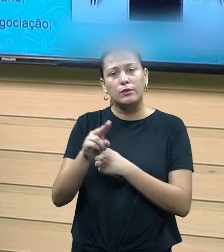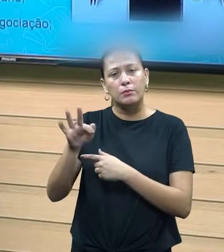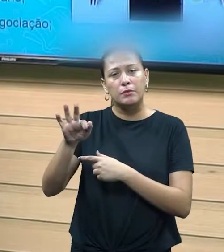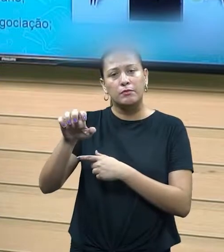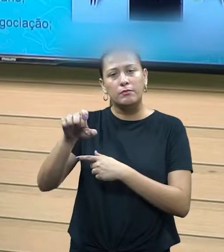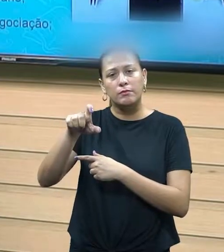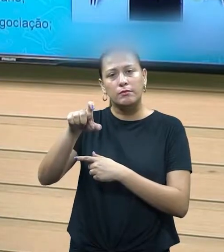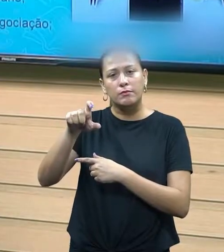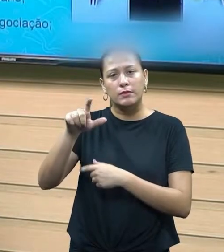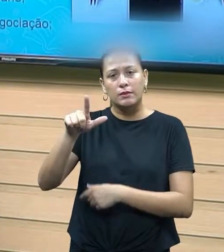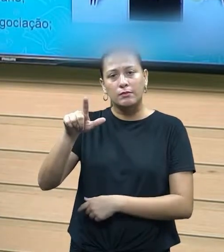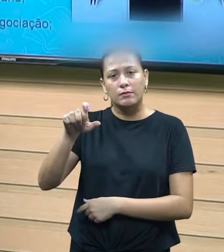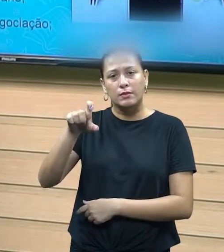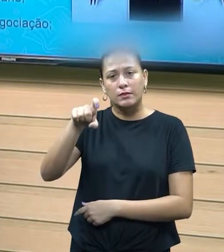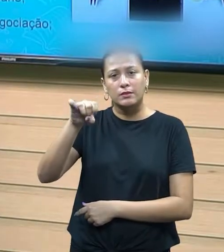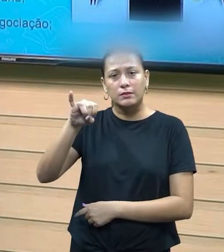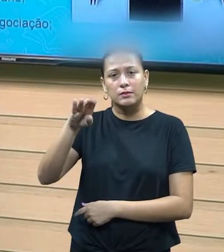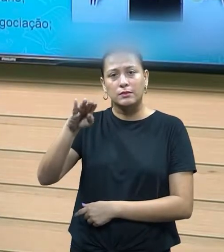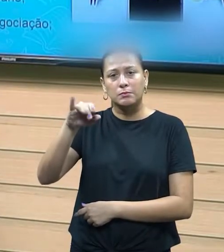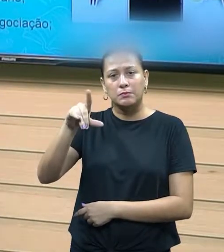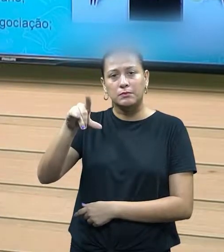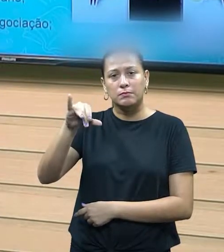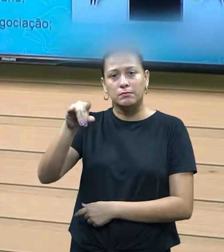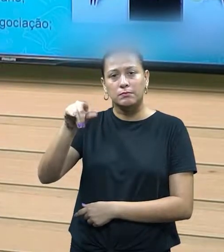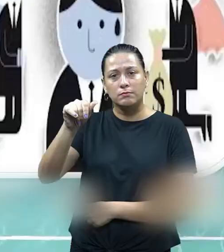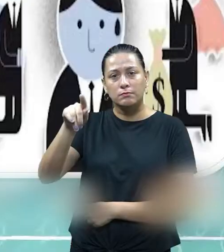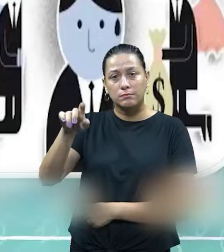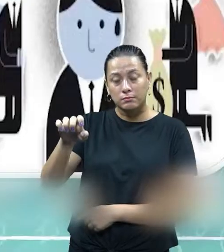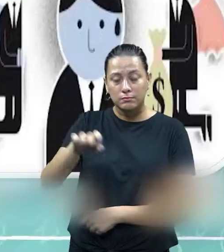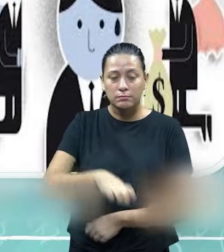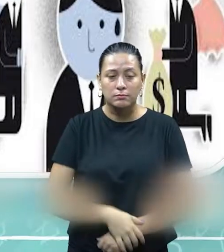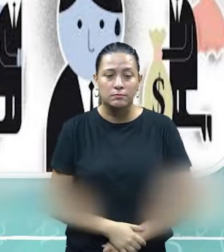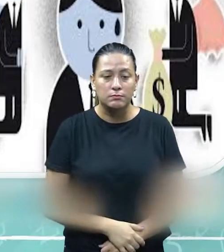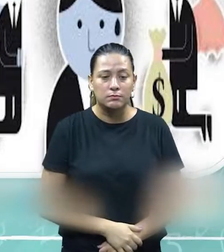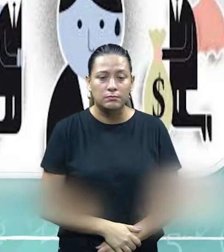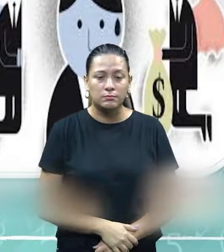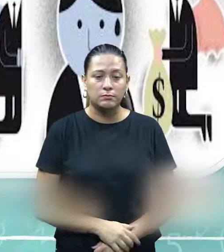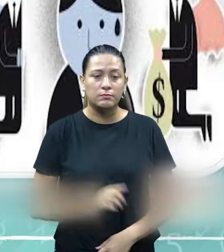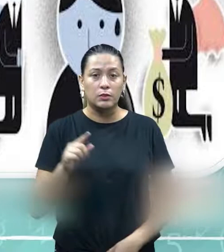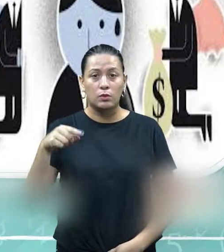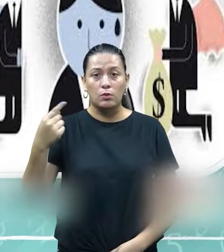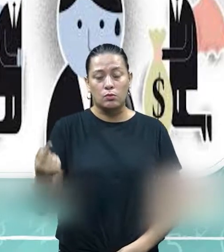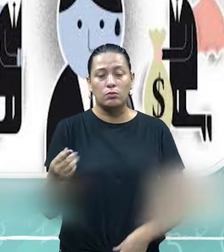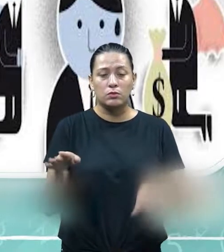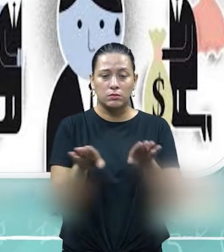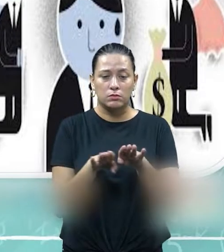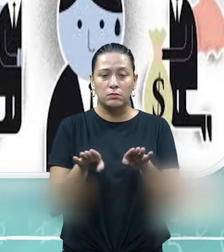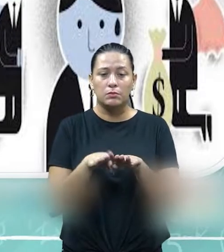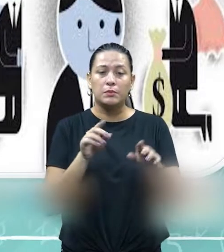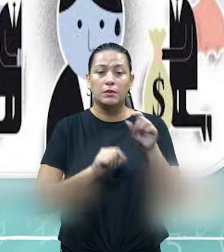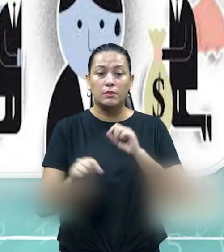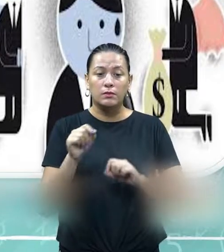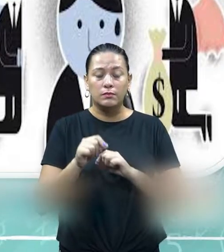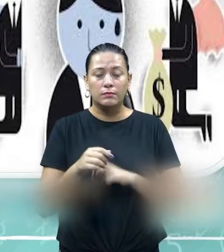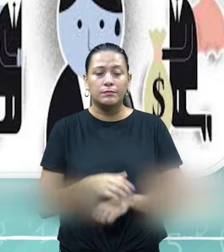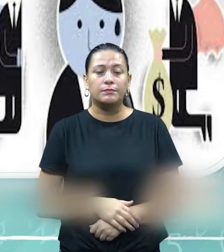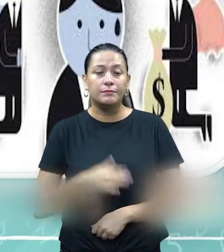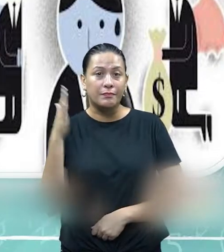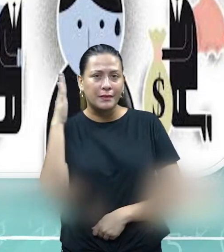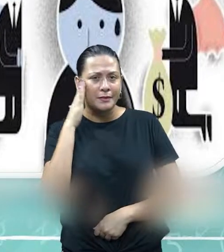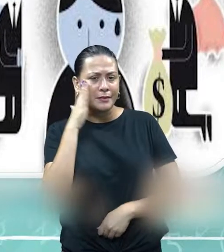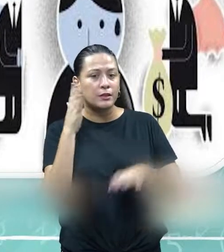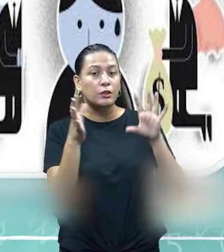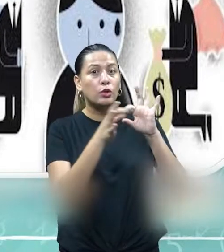flexível quando eu estou diante desse processo da negociação. outra questão também que ela traz é compreender o